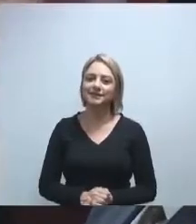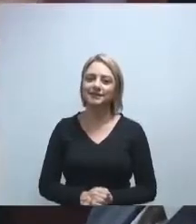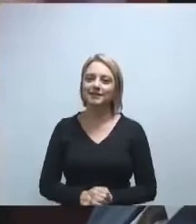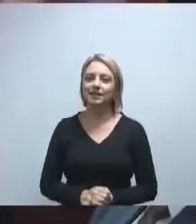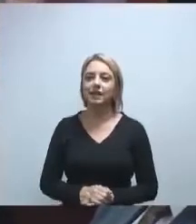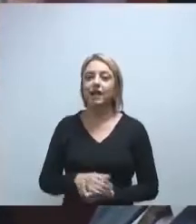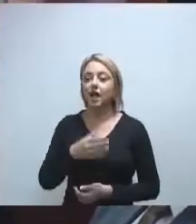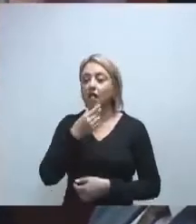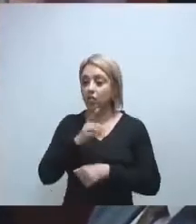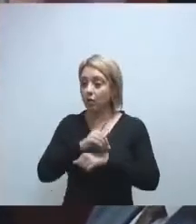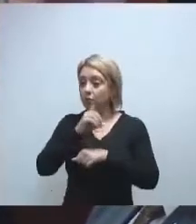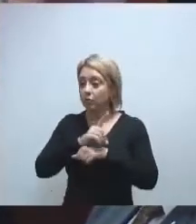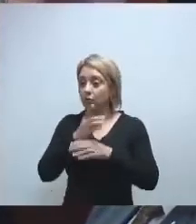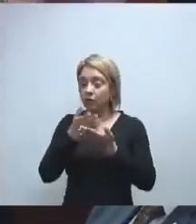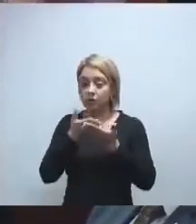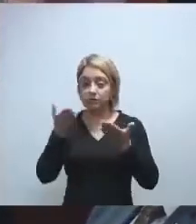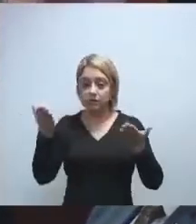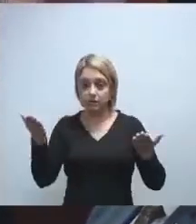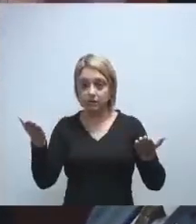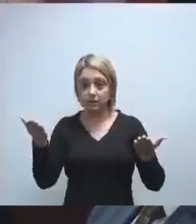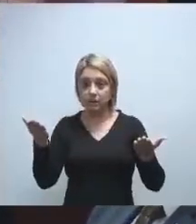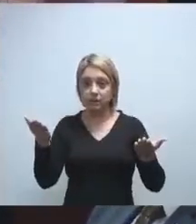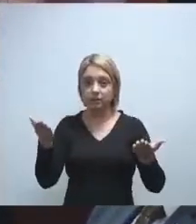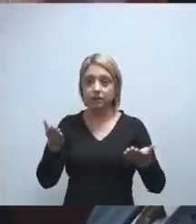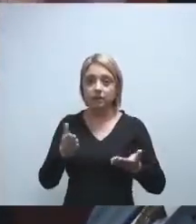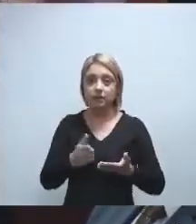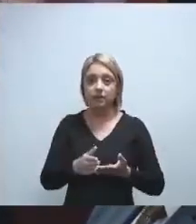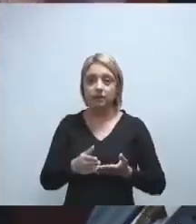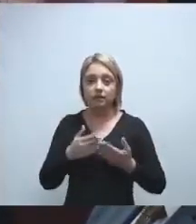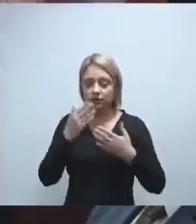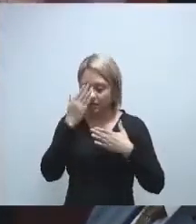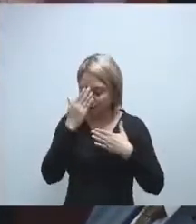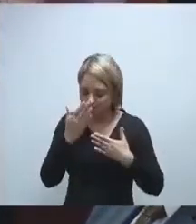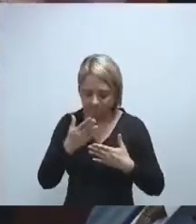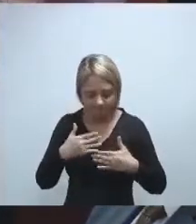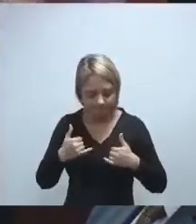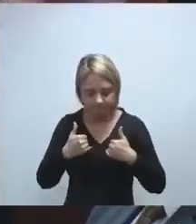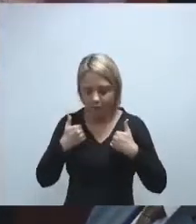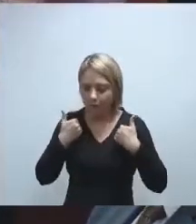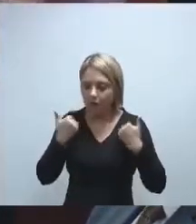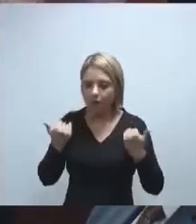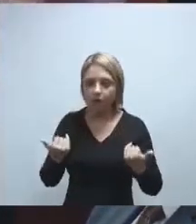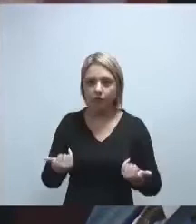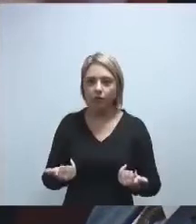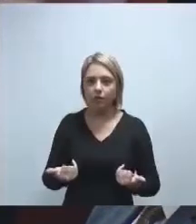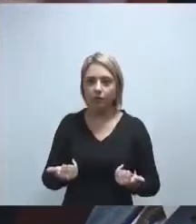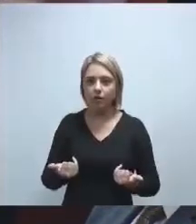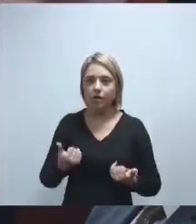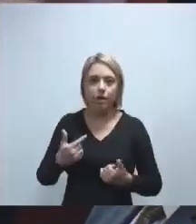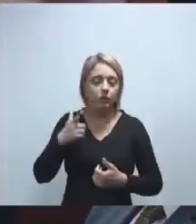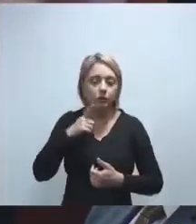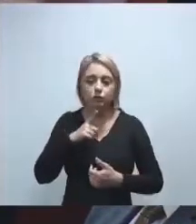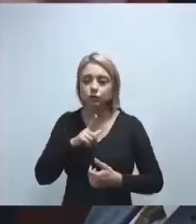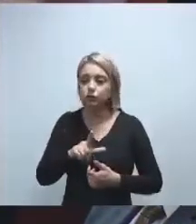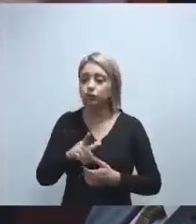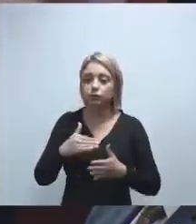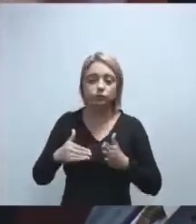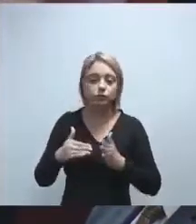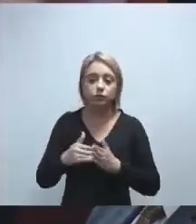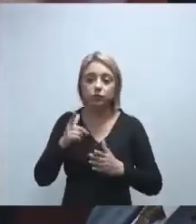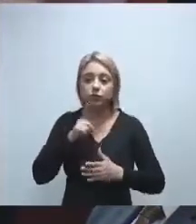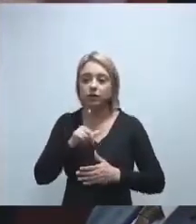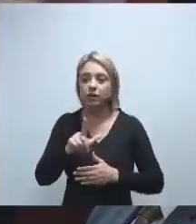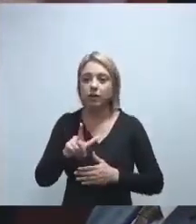doutores se diz doutor fleury referências inapagáveis em tudo o que se conquistou em